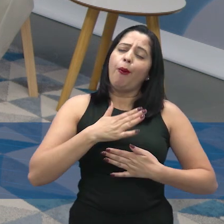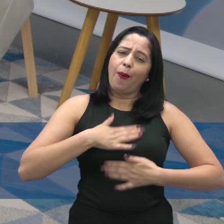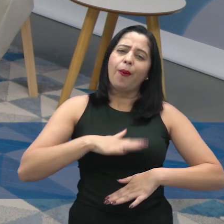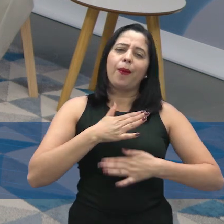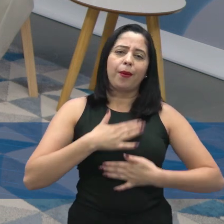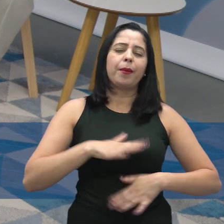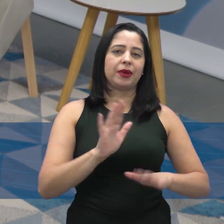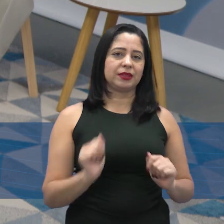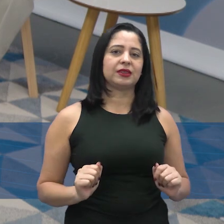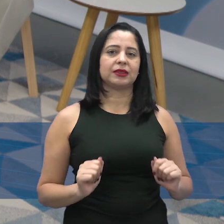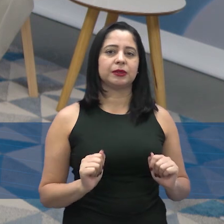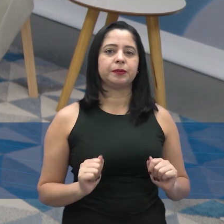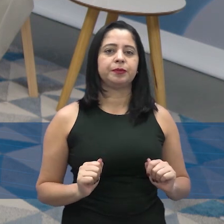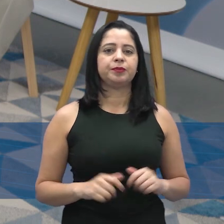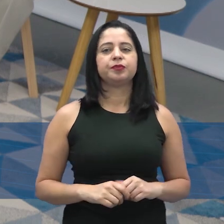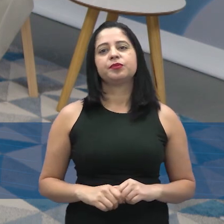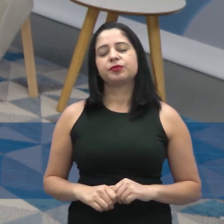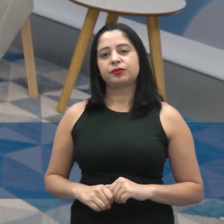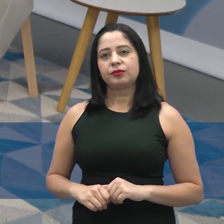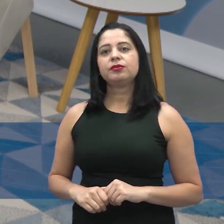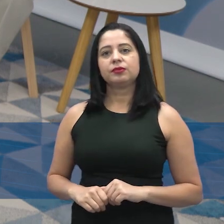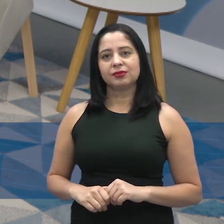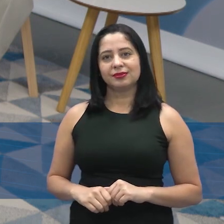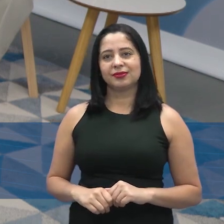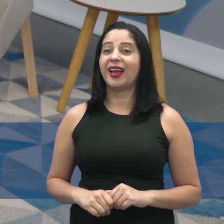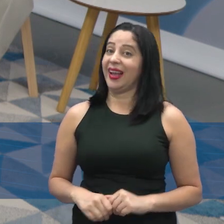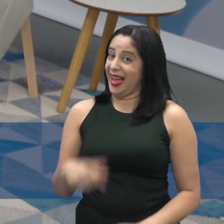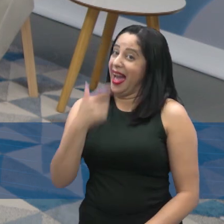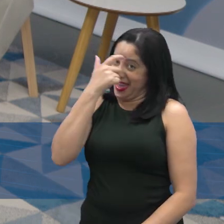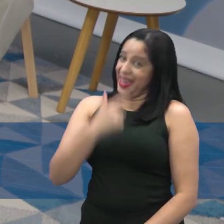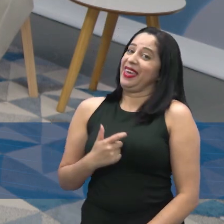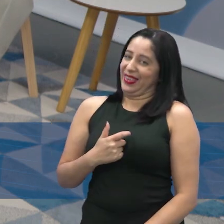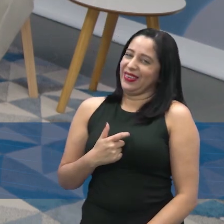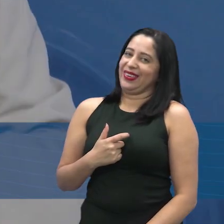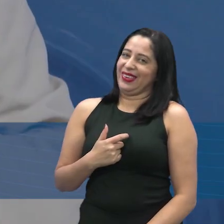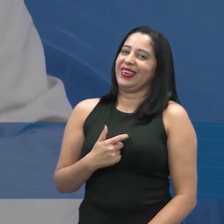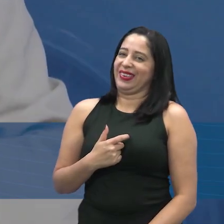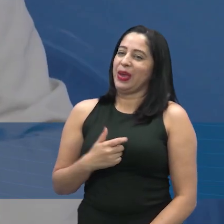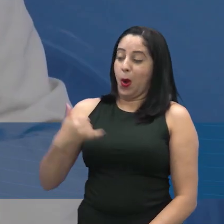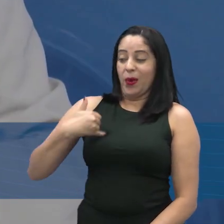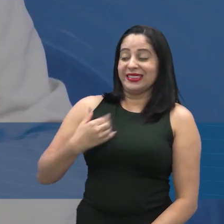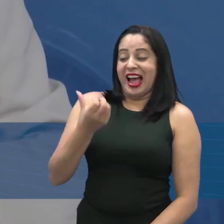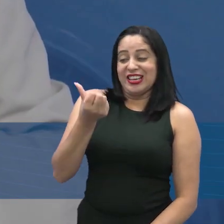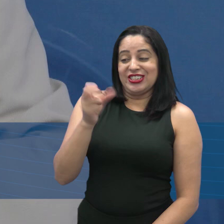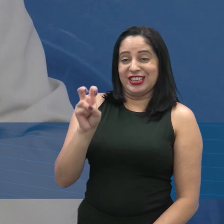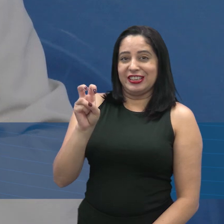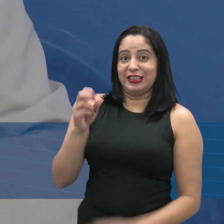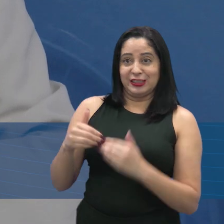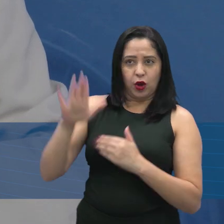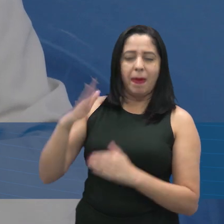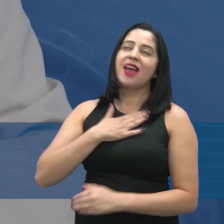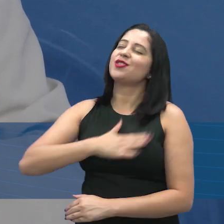mais tranquilas também nesse sentido, né? Eu me incluo nessa categoria, né, dos pós-65 e gosto